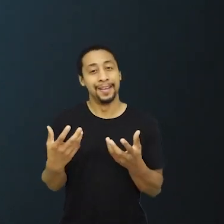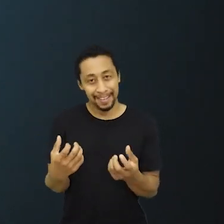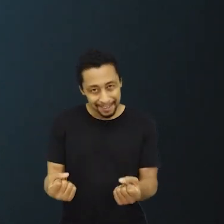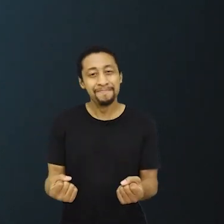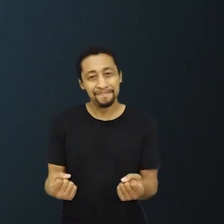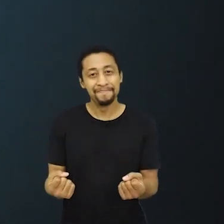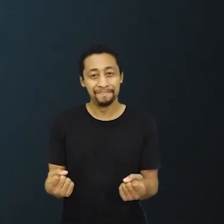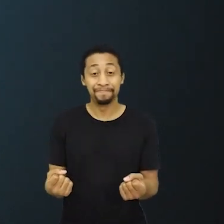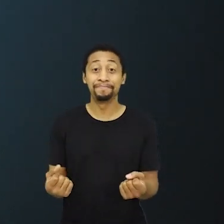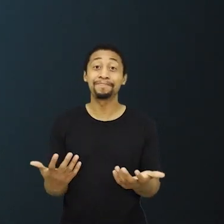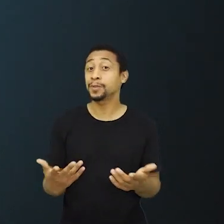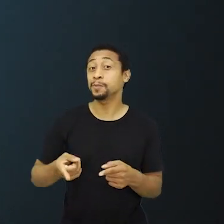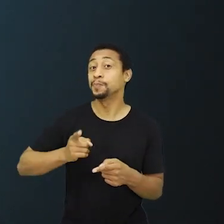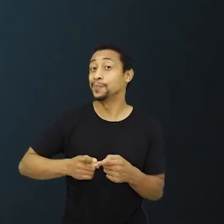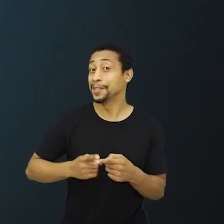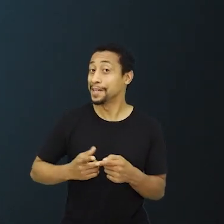claro, porque